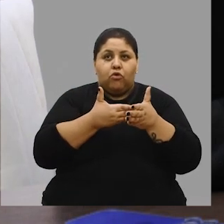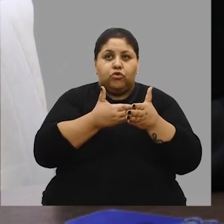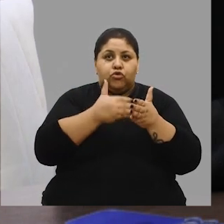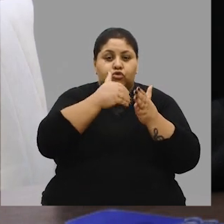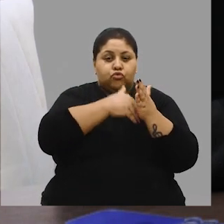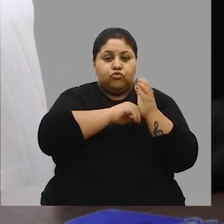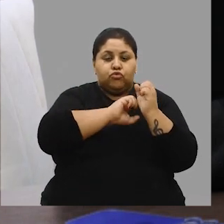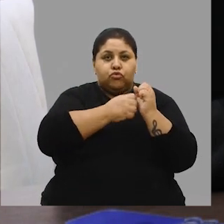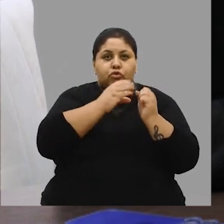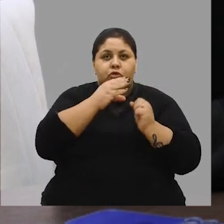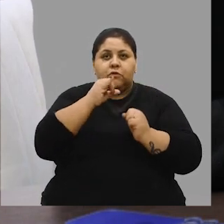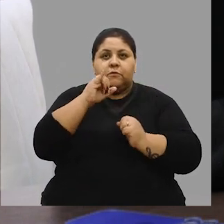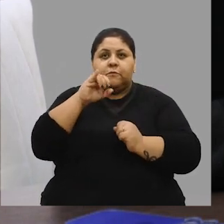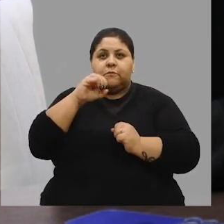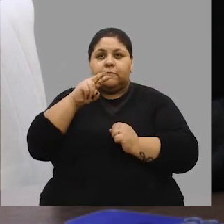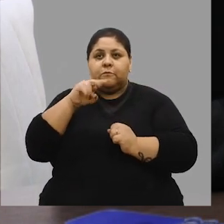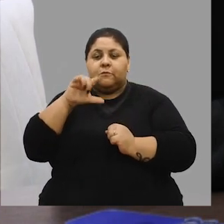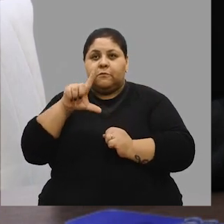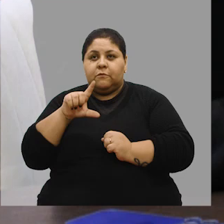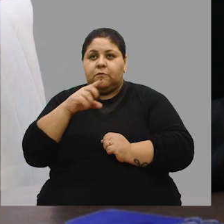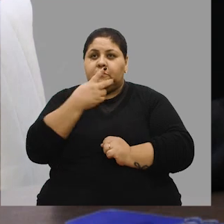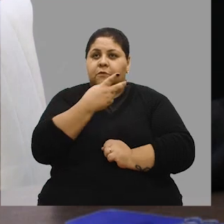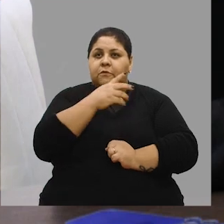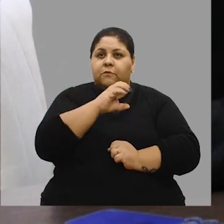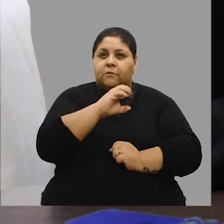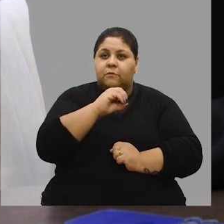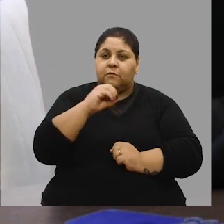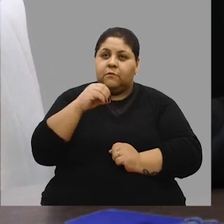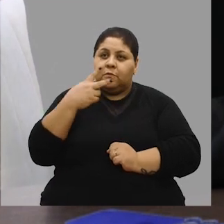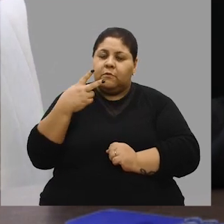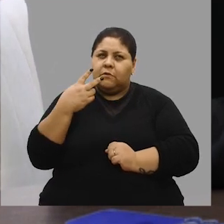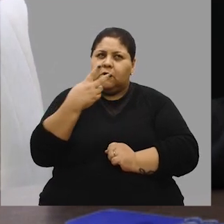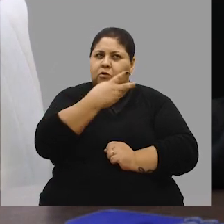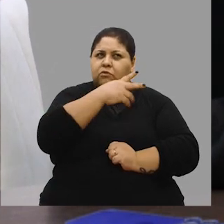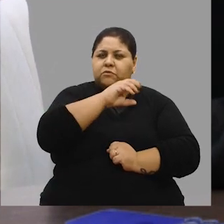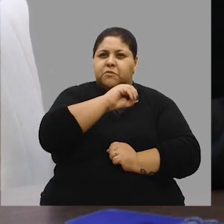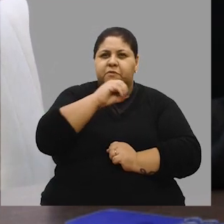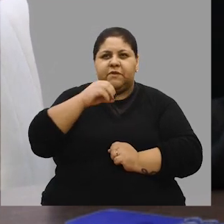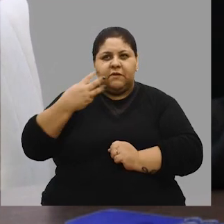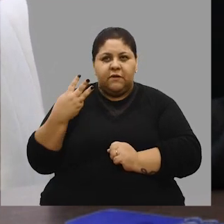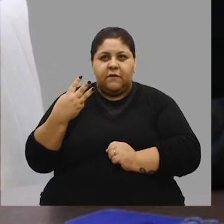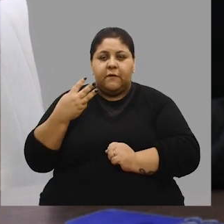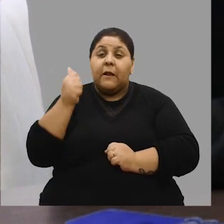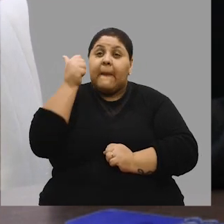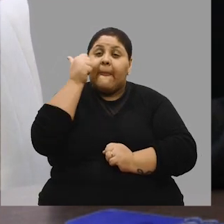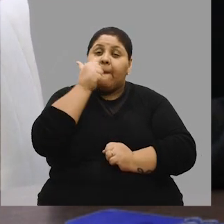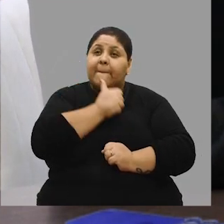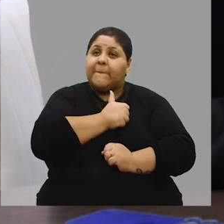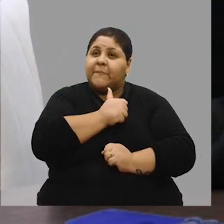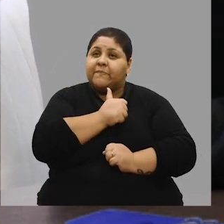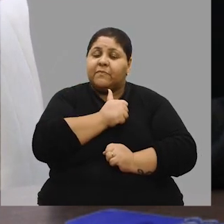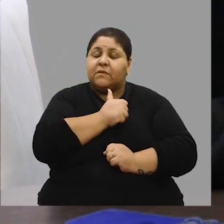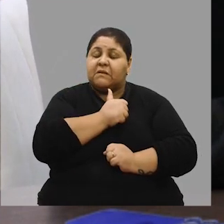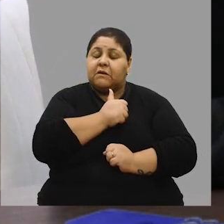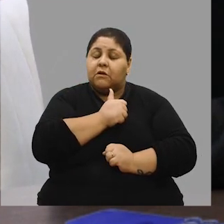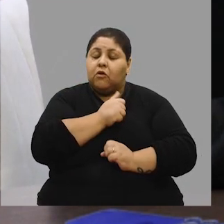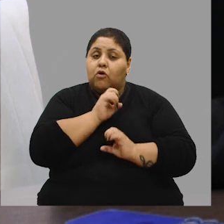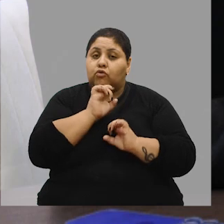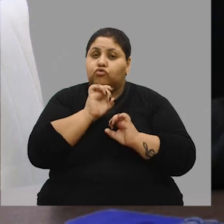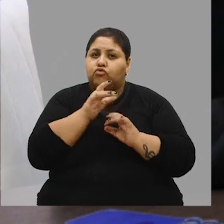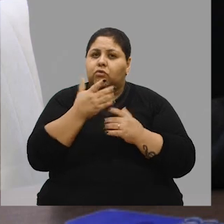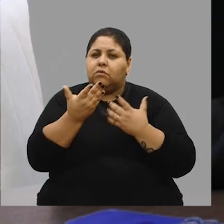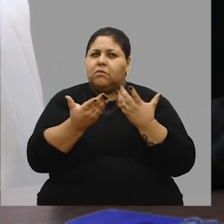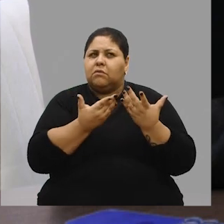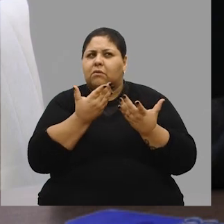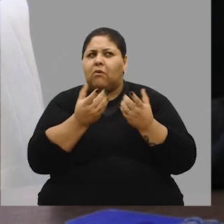área aí, doutor, mas até o Código Civil de 2002, de 2003, a mulher era uma mera, como é